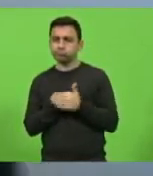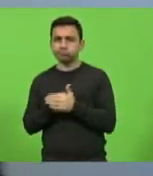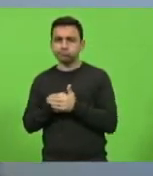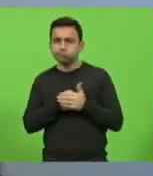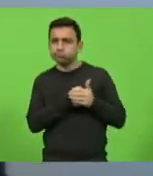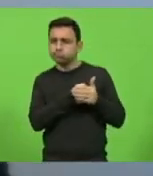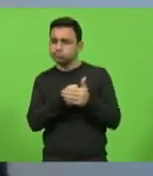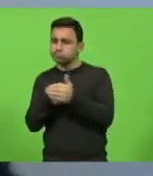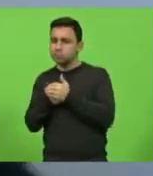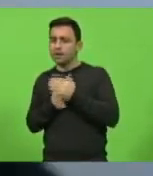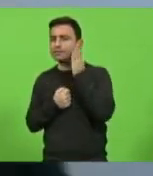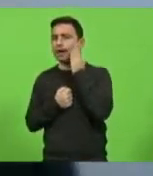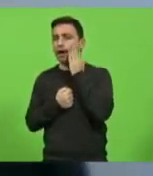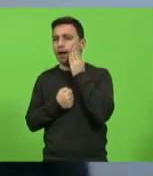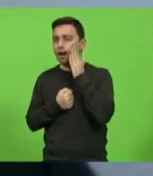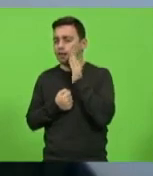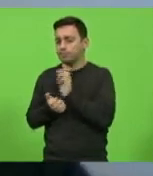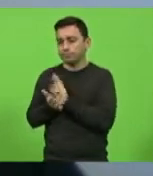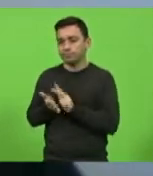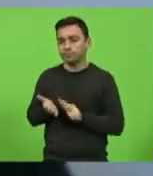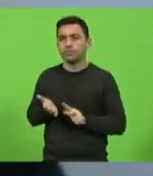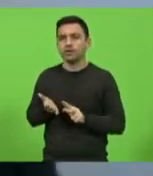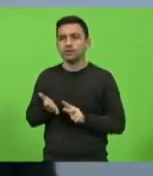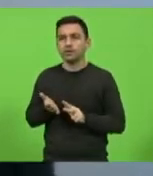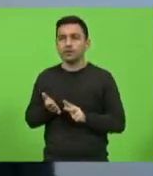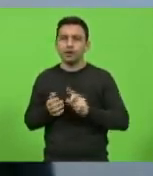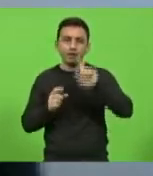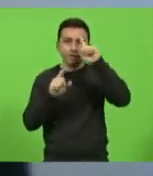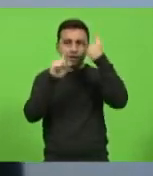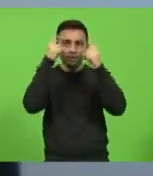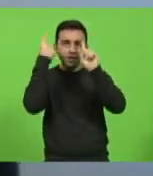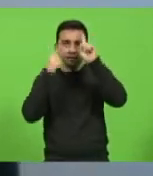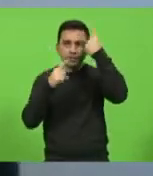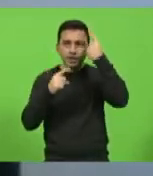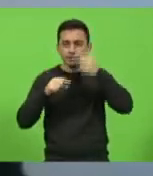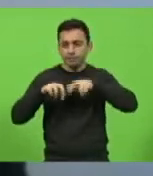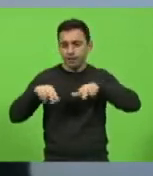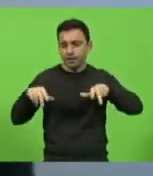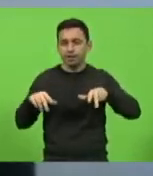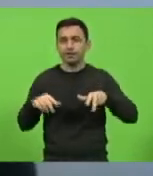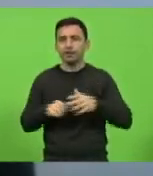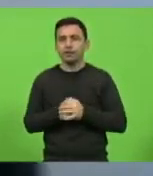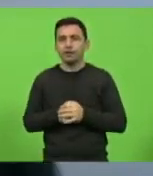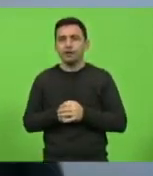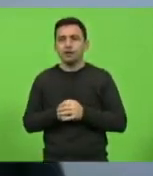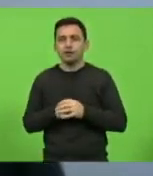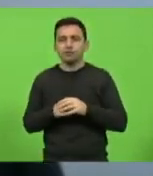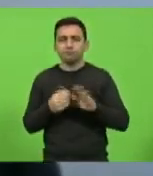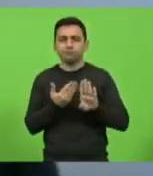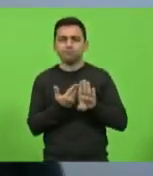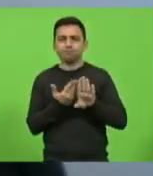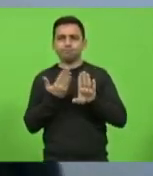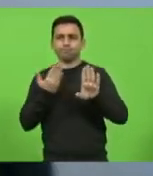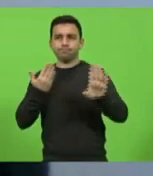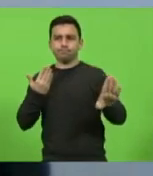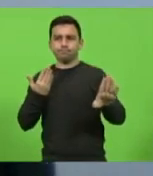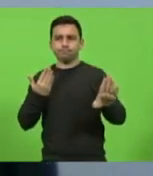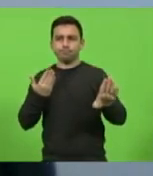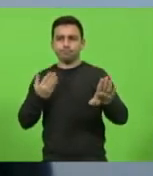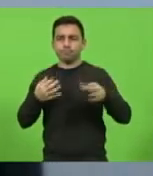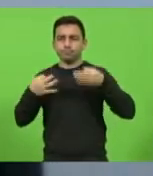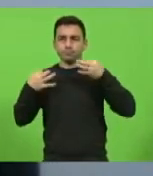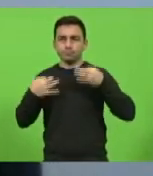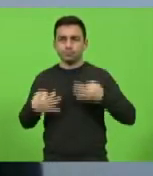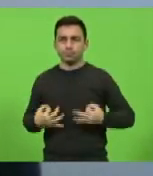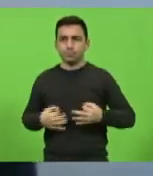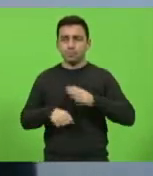atos, utilizando as mais criativas formas, distanciando-se ainda mais da postura que se